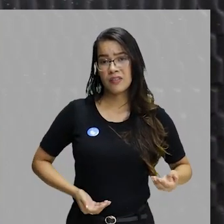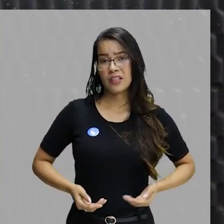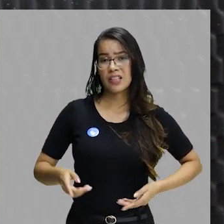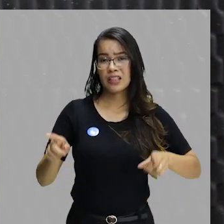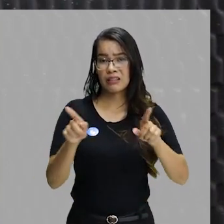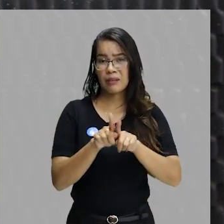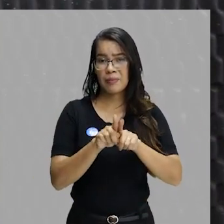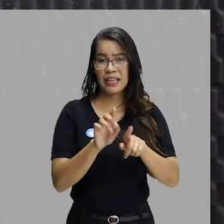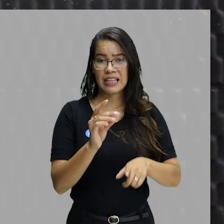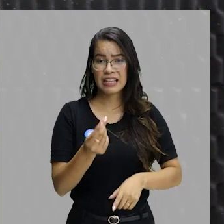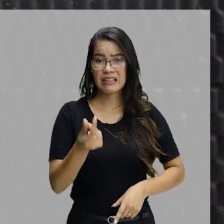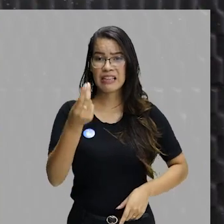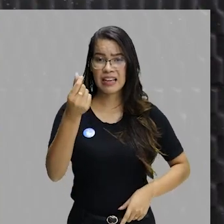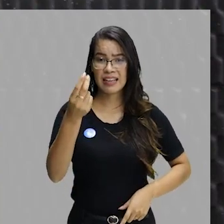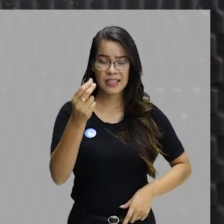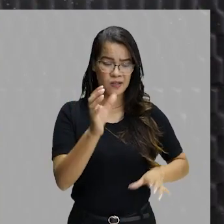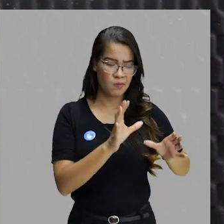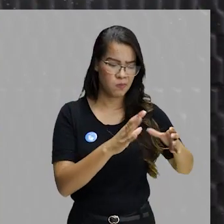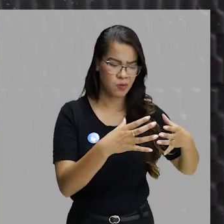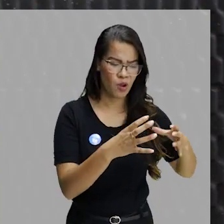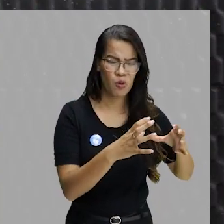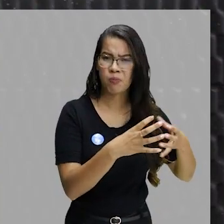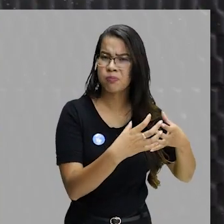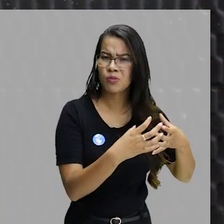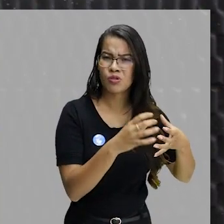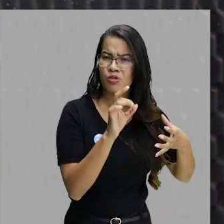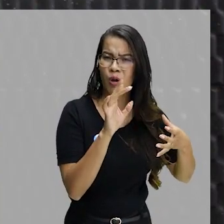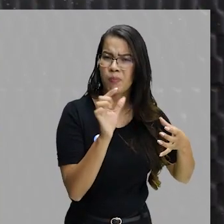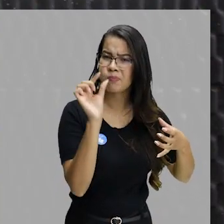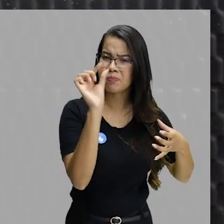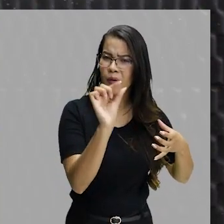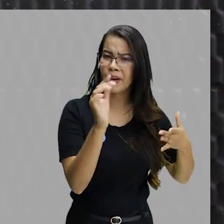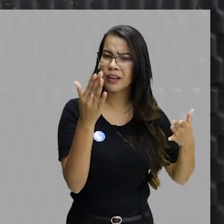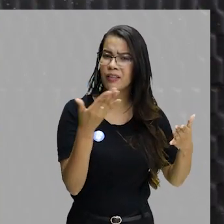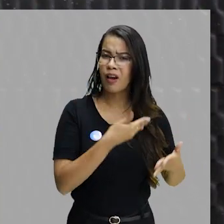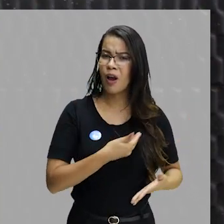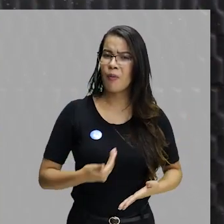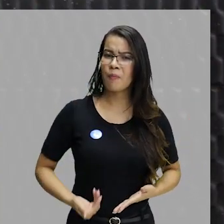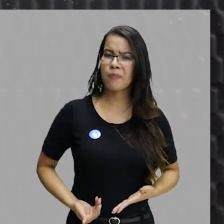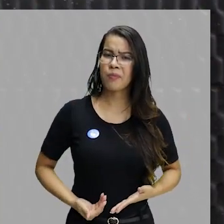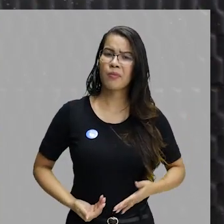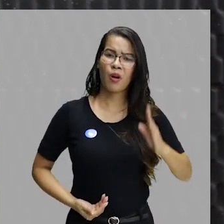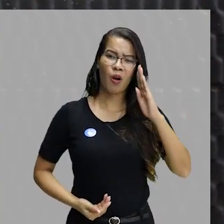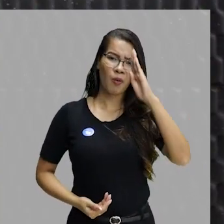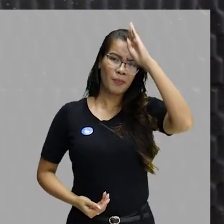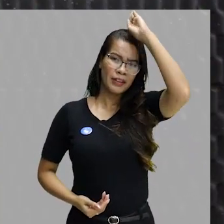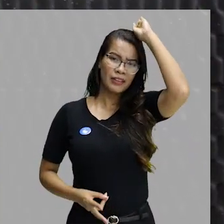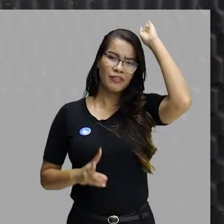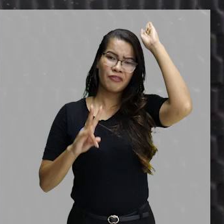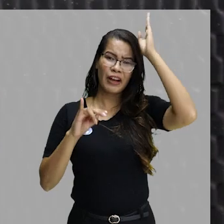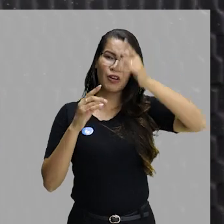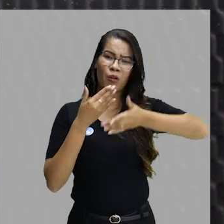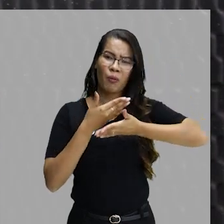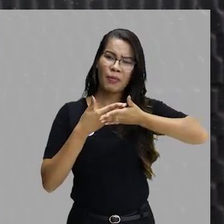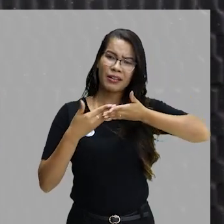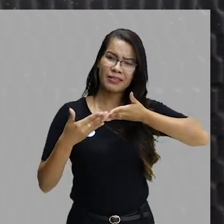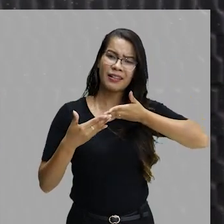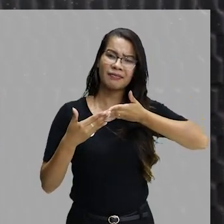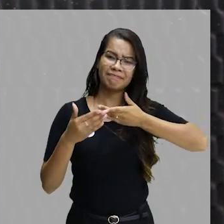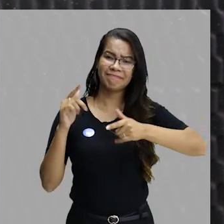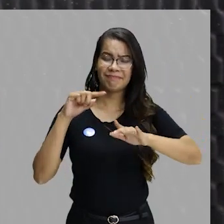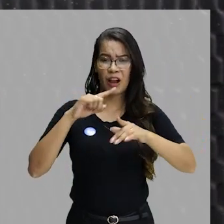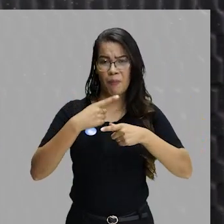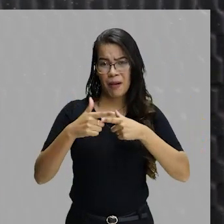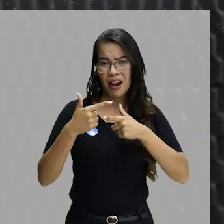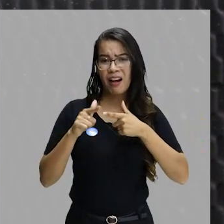riqueza, isso faz com que essa república mergulhe numa crise. A República Romana vai mergulhar numa crise. E essa crise se